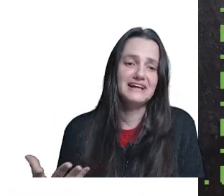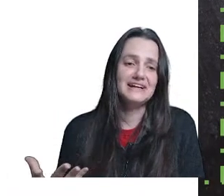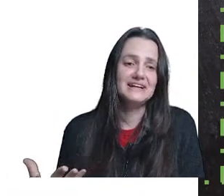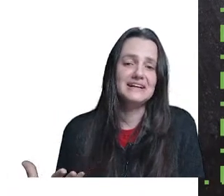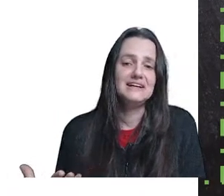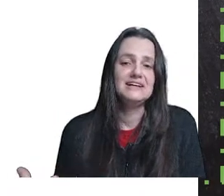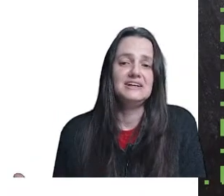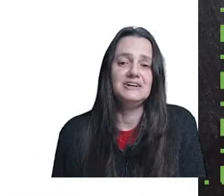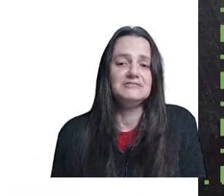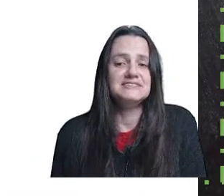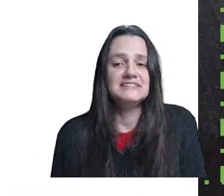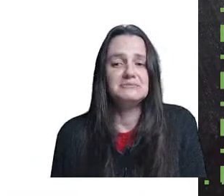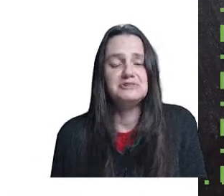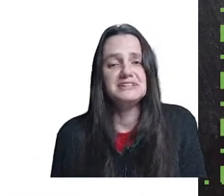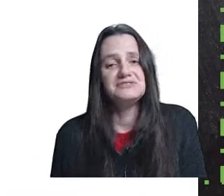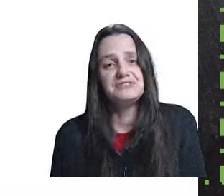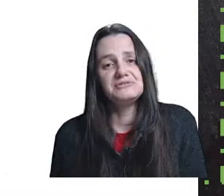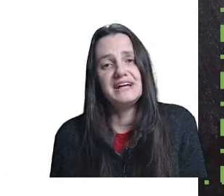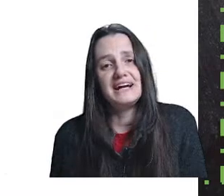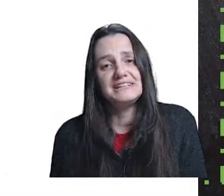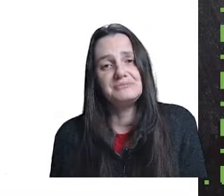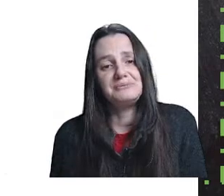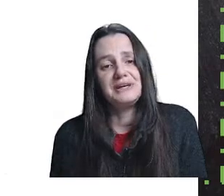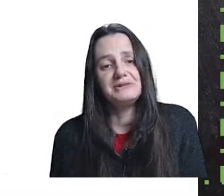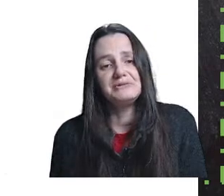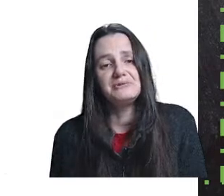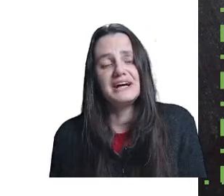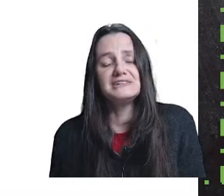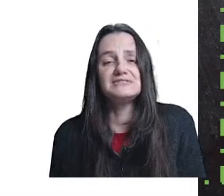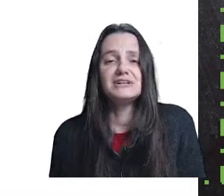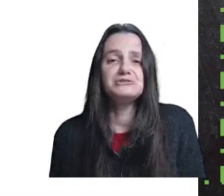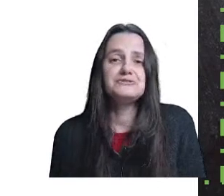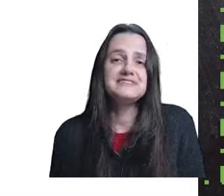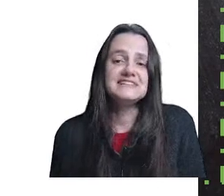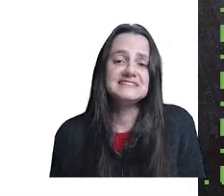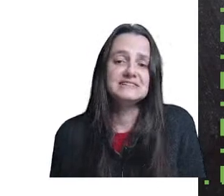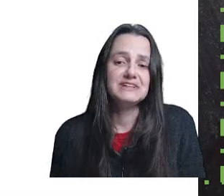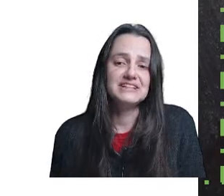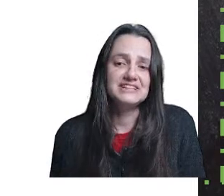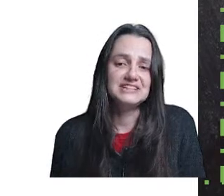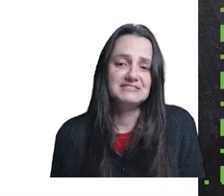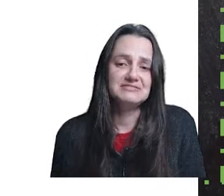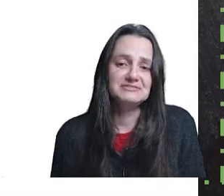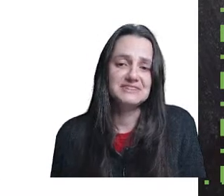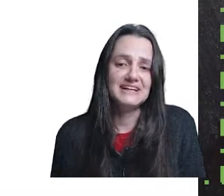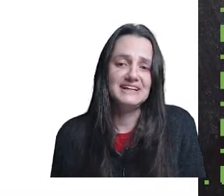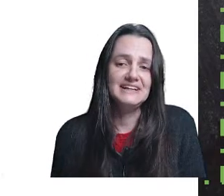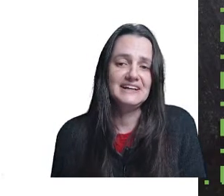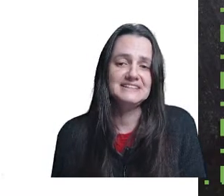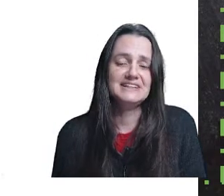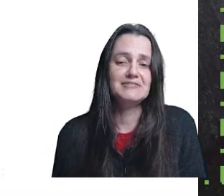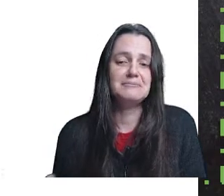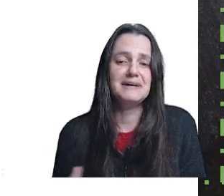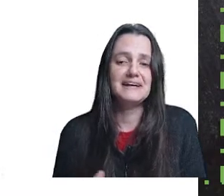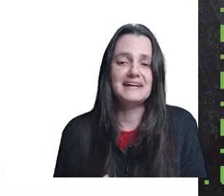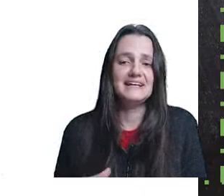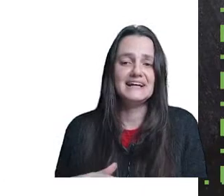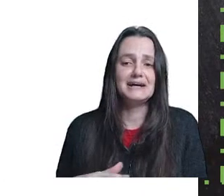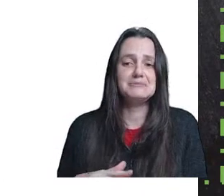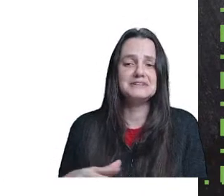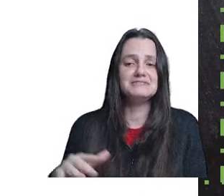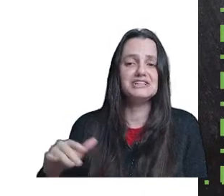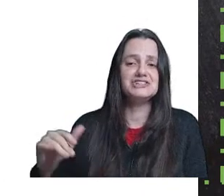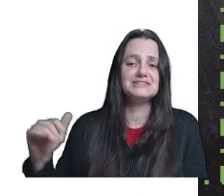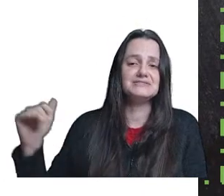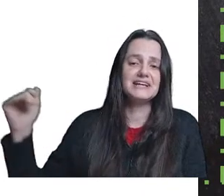se proliferar, você tem muita dificuldade. Primeiro, o caso da eutrofização, que a gente já viu, né? Esse aguapé,